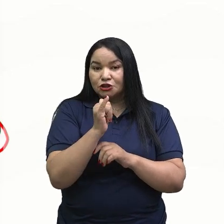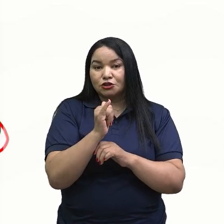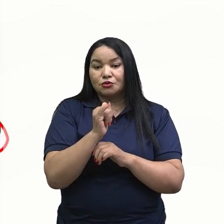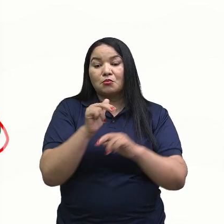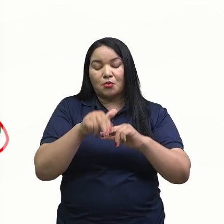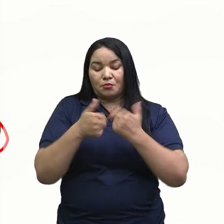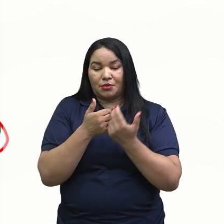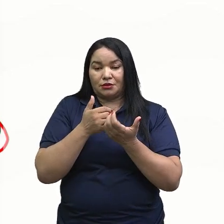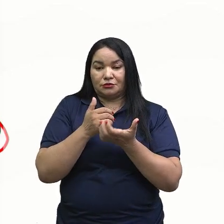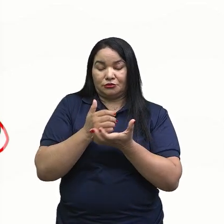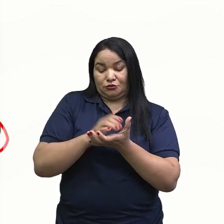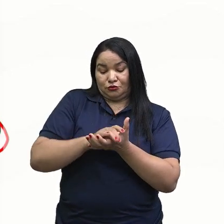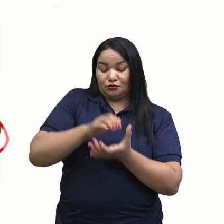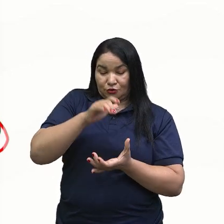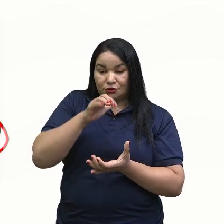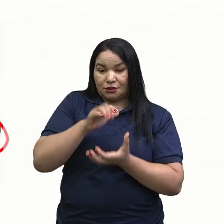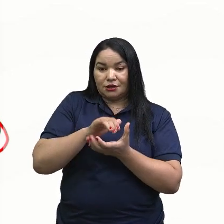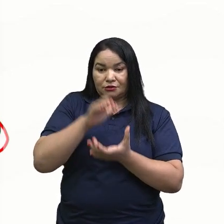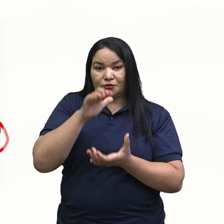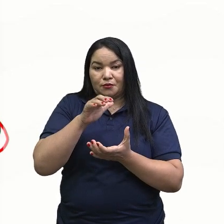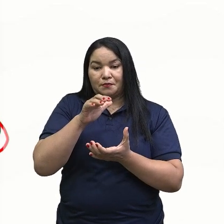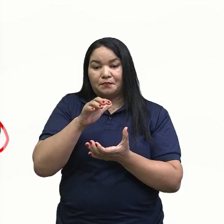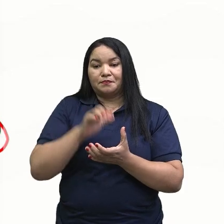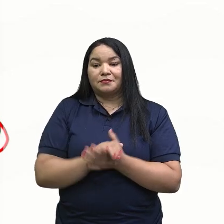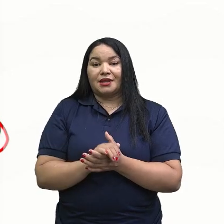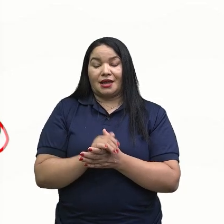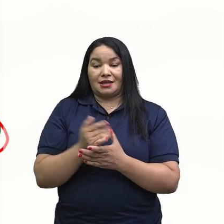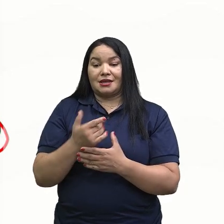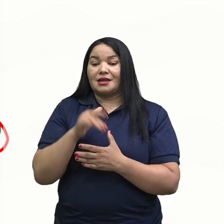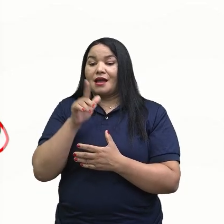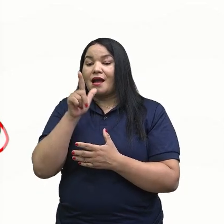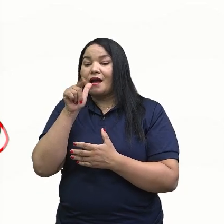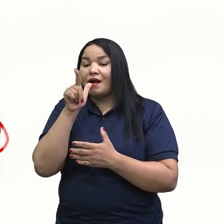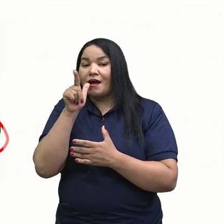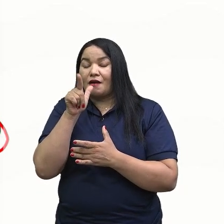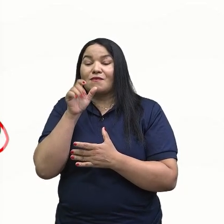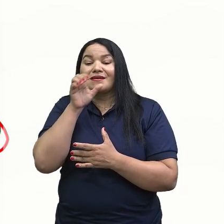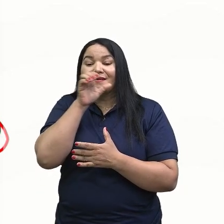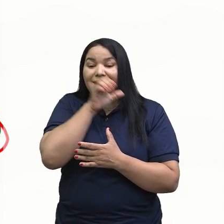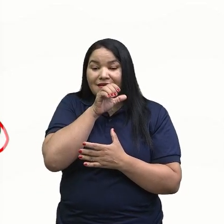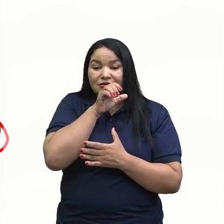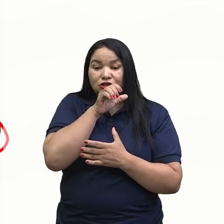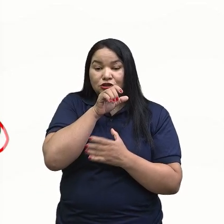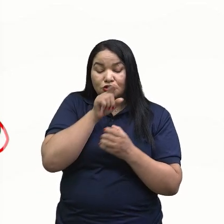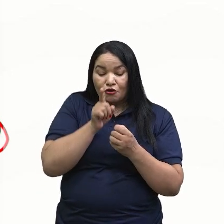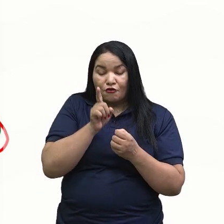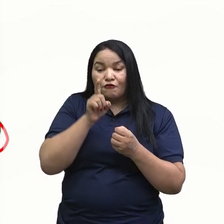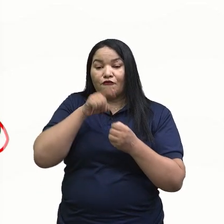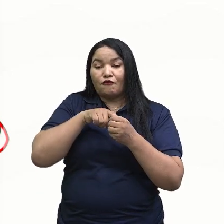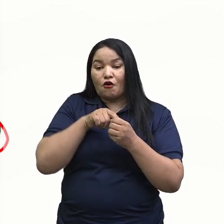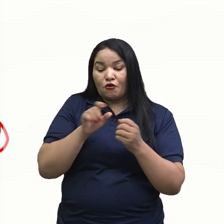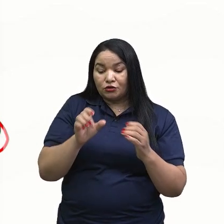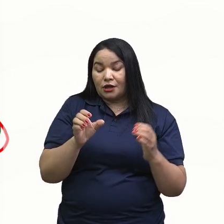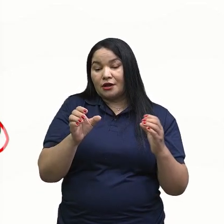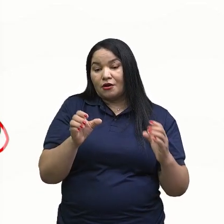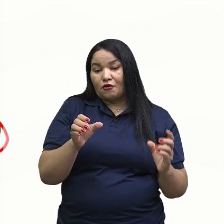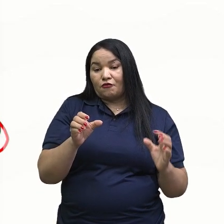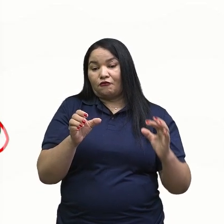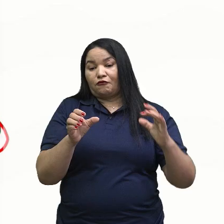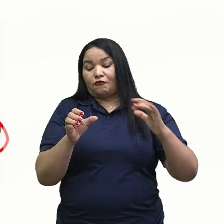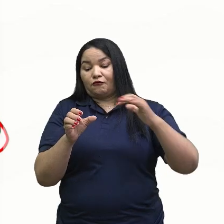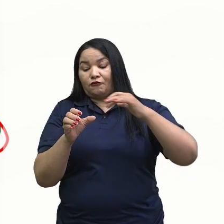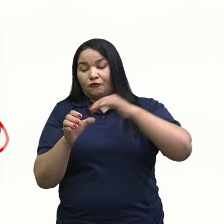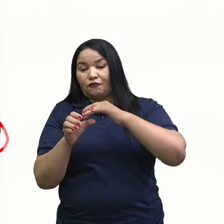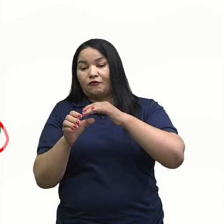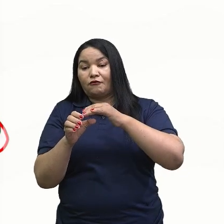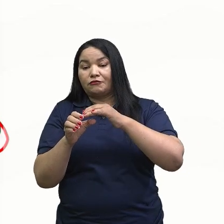gerador. Aí essa água quente, ela vai retornar, como você pode ver aqui, vai ser